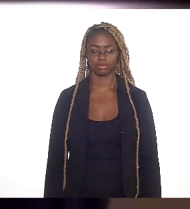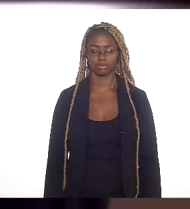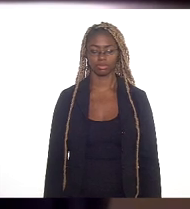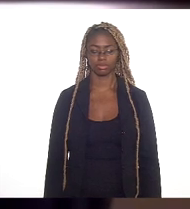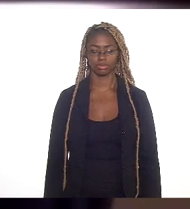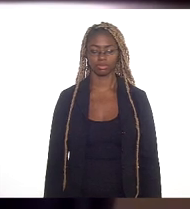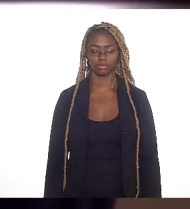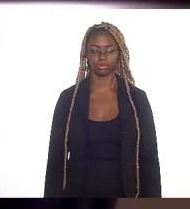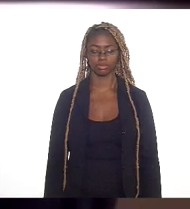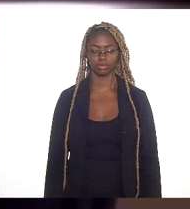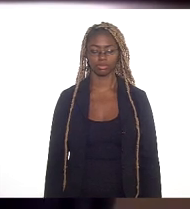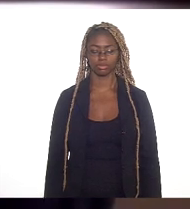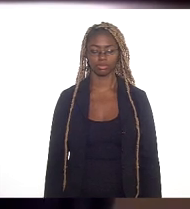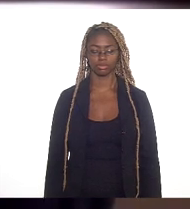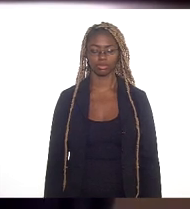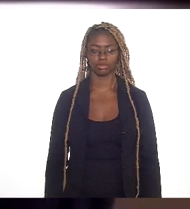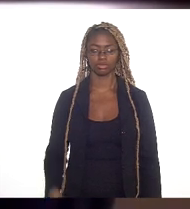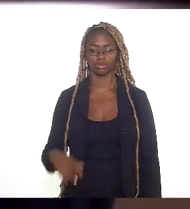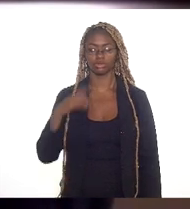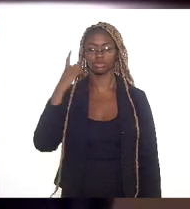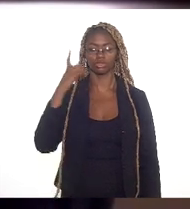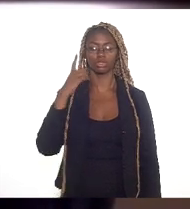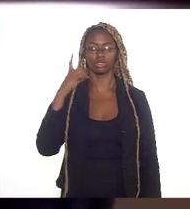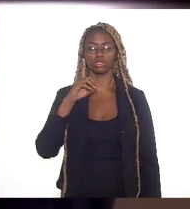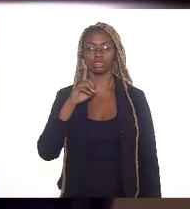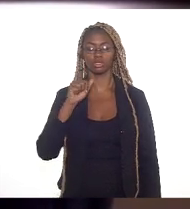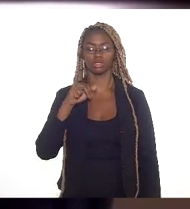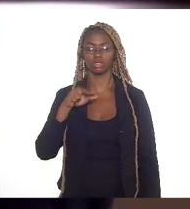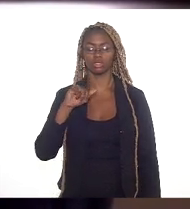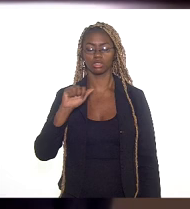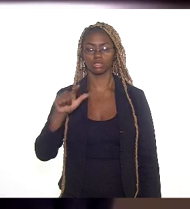Favorável. Deputado Daniel Librelon.